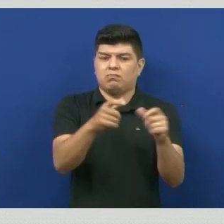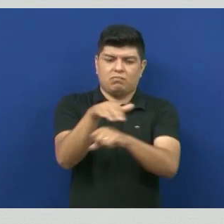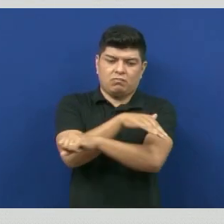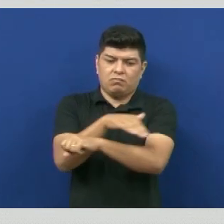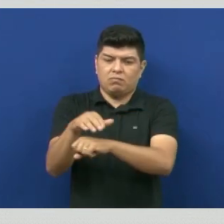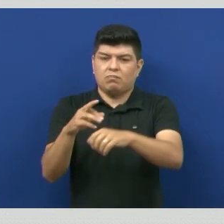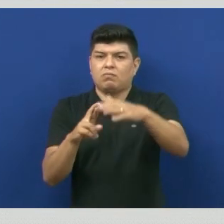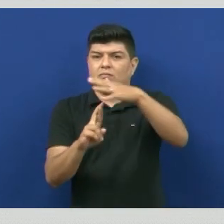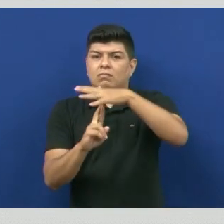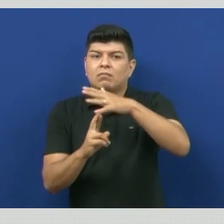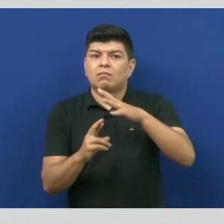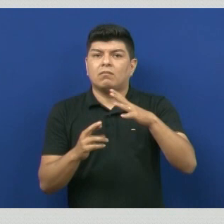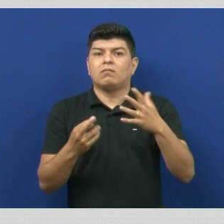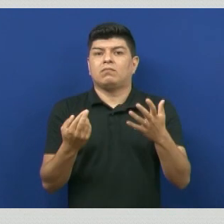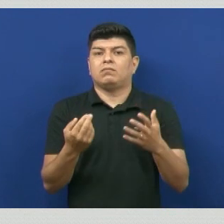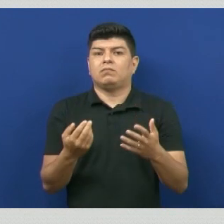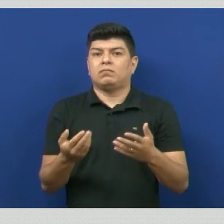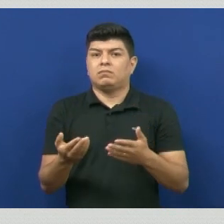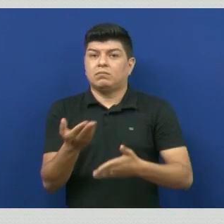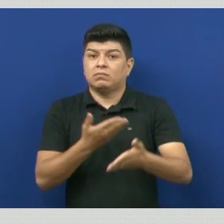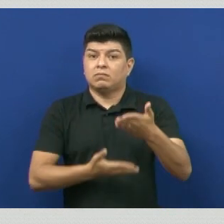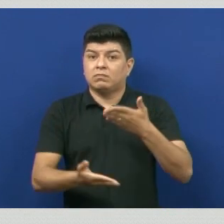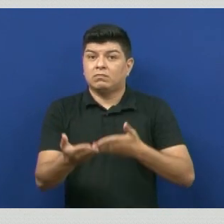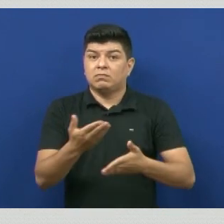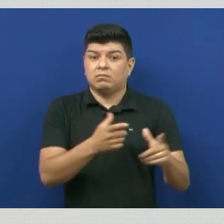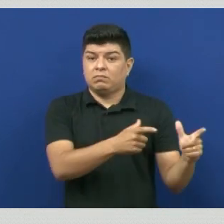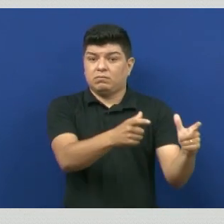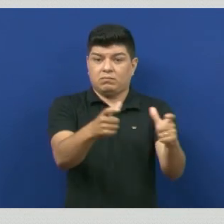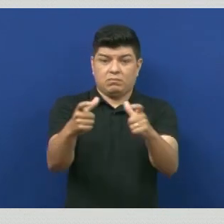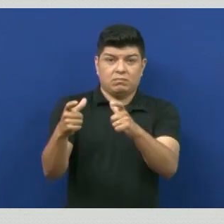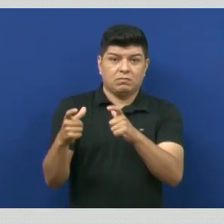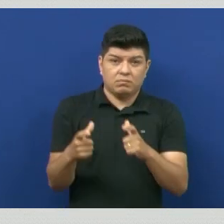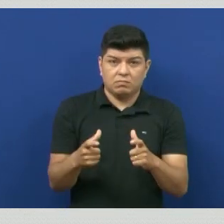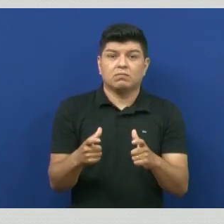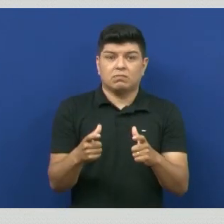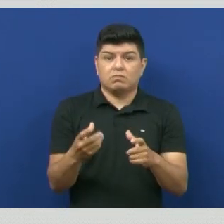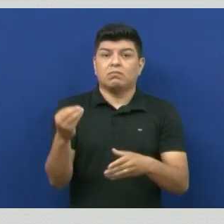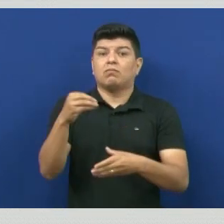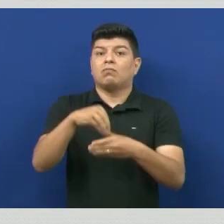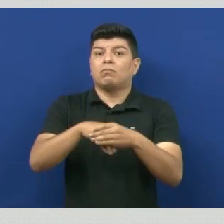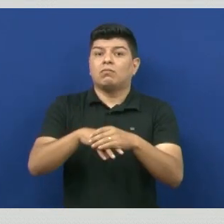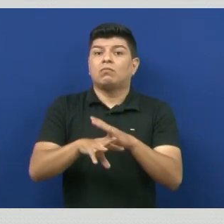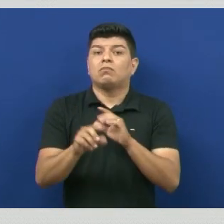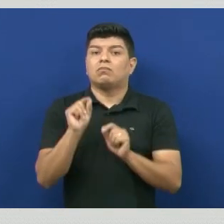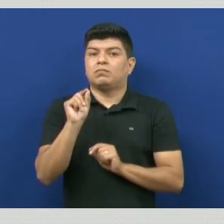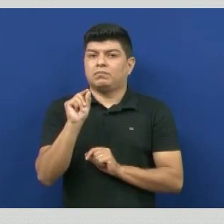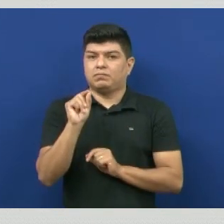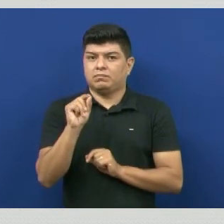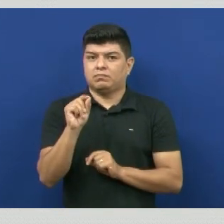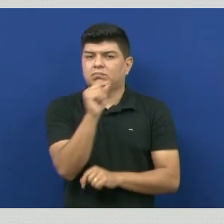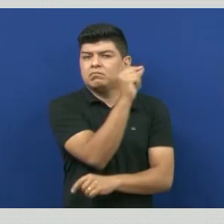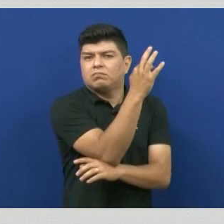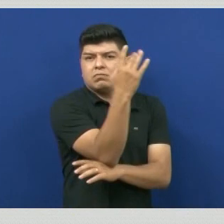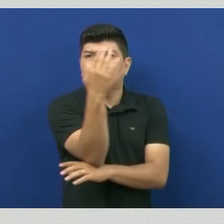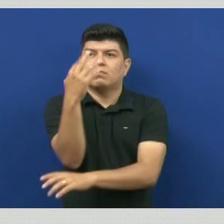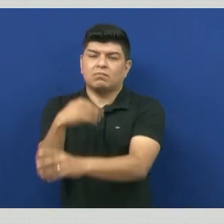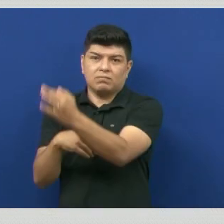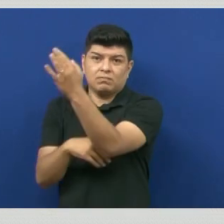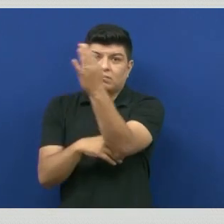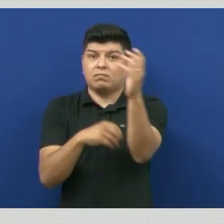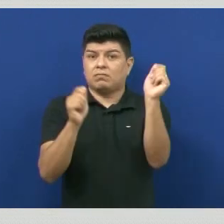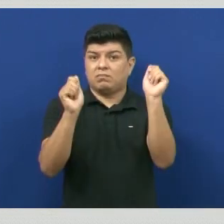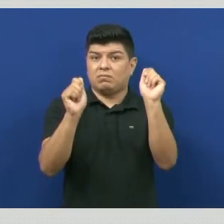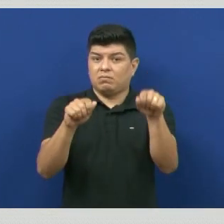ruas, praças e a distribuição deles no espaço compõem os elementos de uma paisagem e